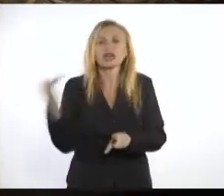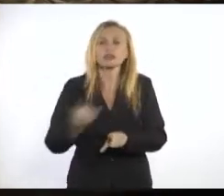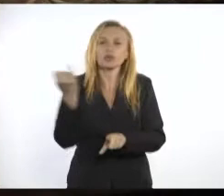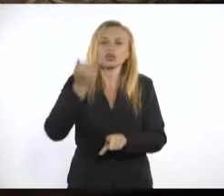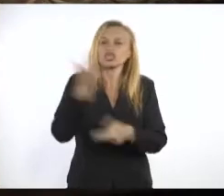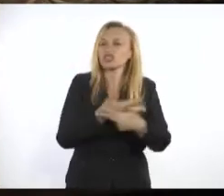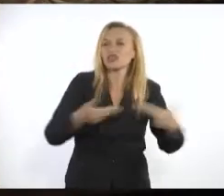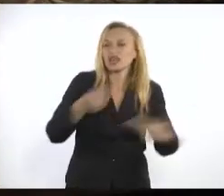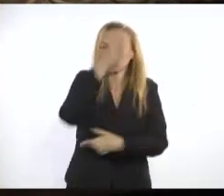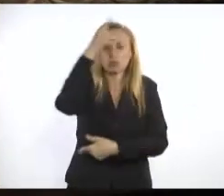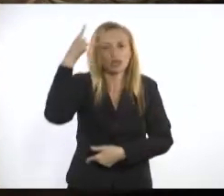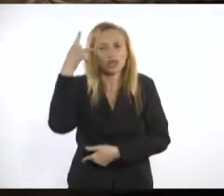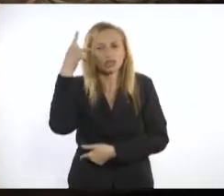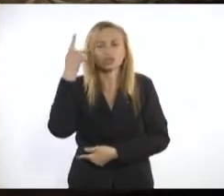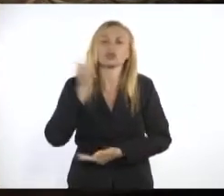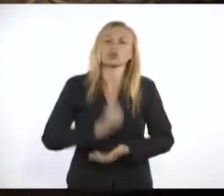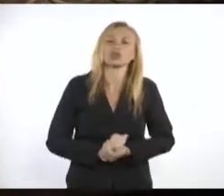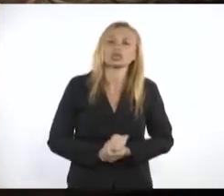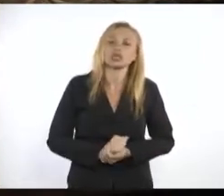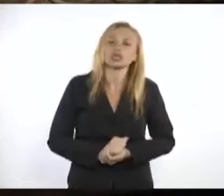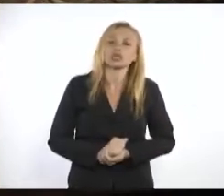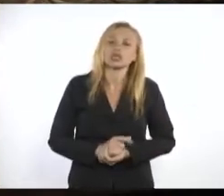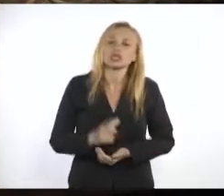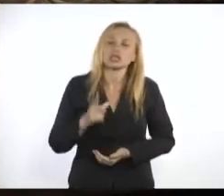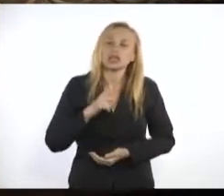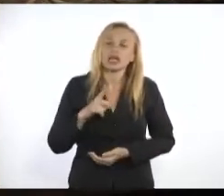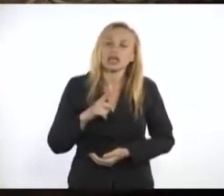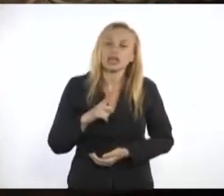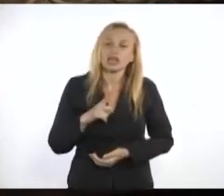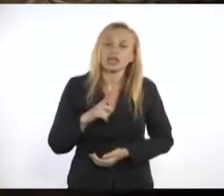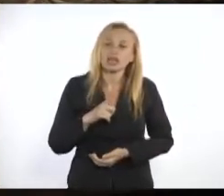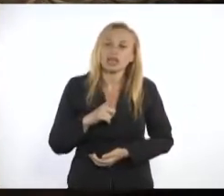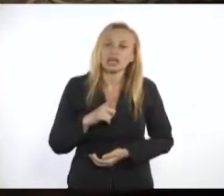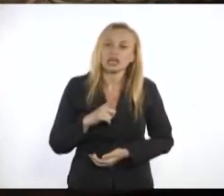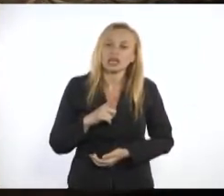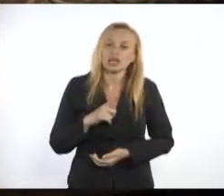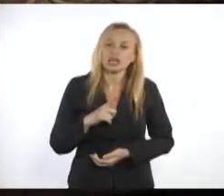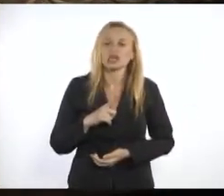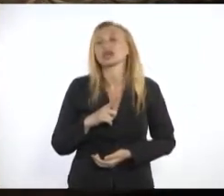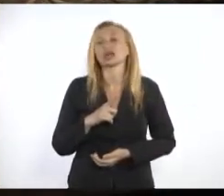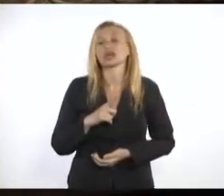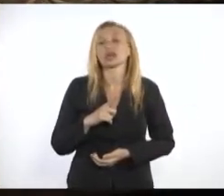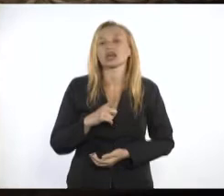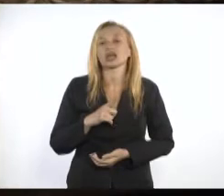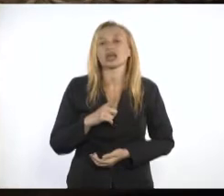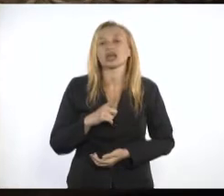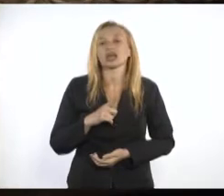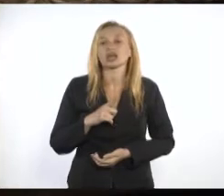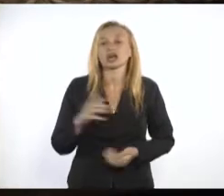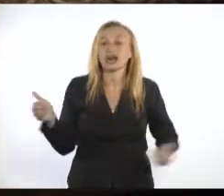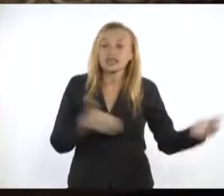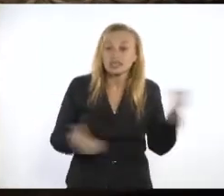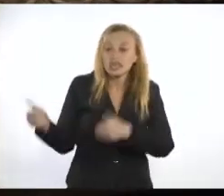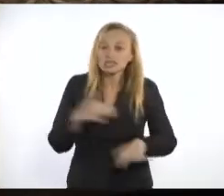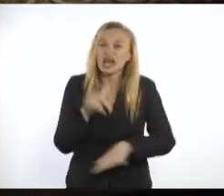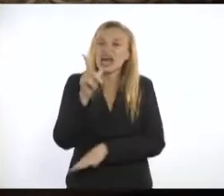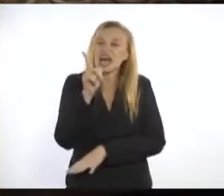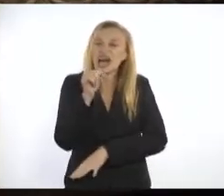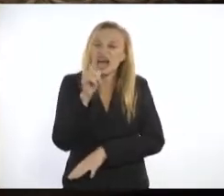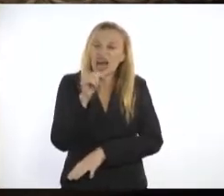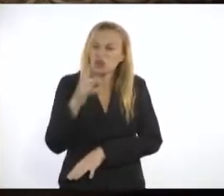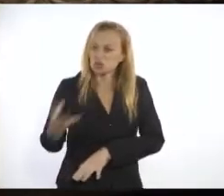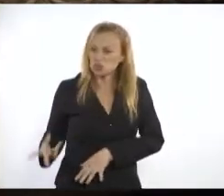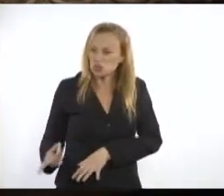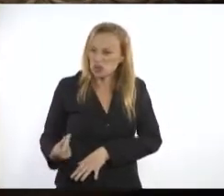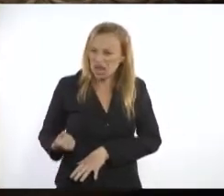muitas pessoas sequer tenham acesso à água. E se ela está tendo acesso à água, essa água é de péssima